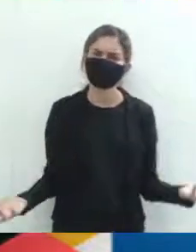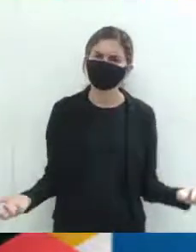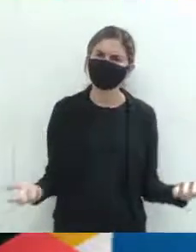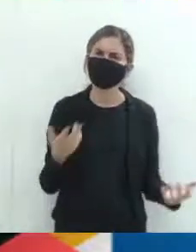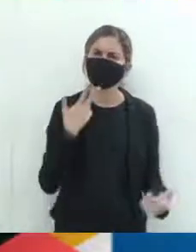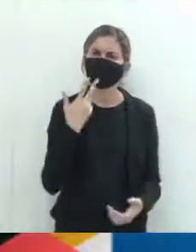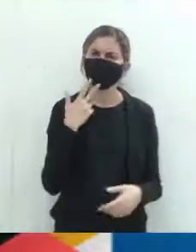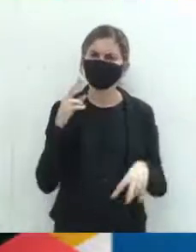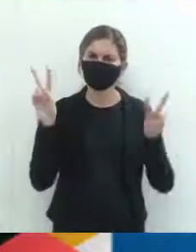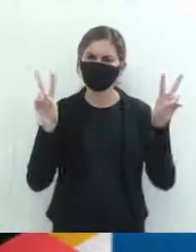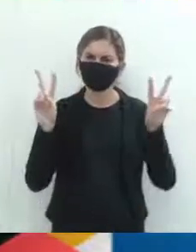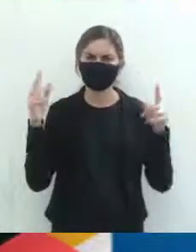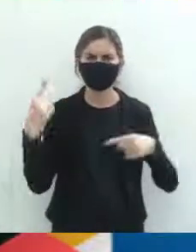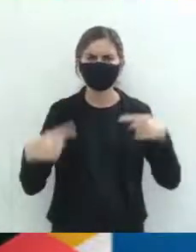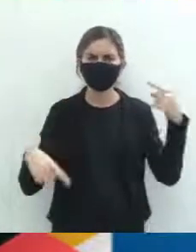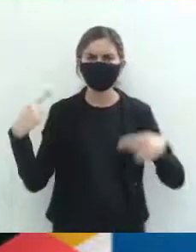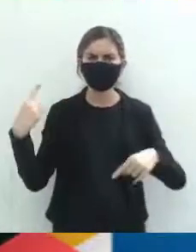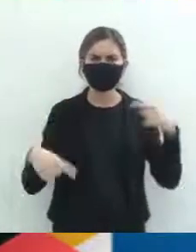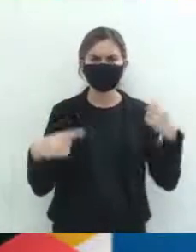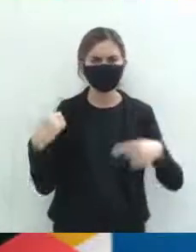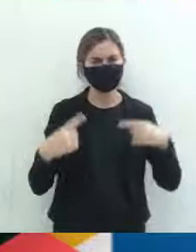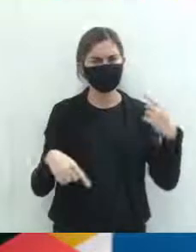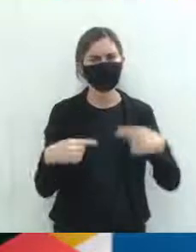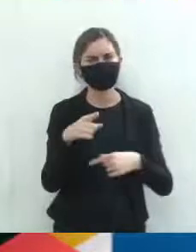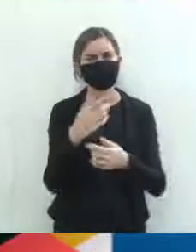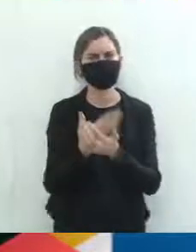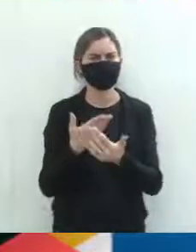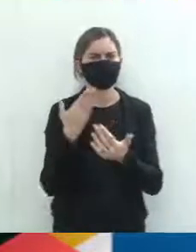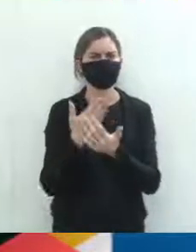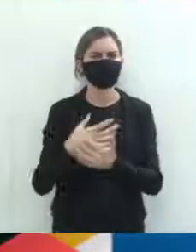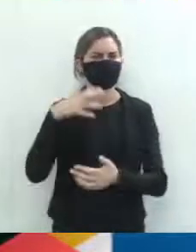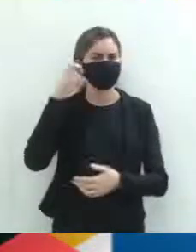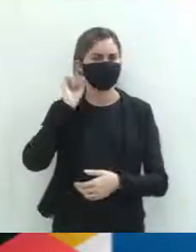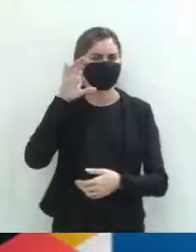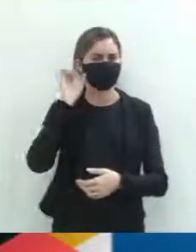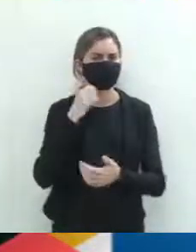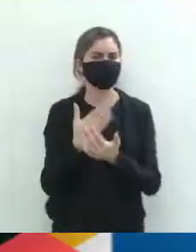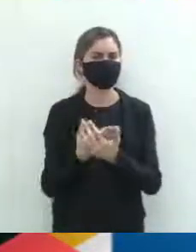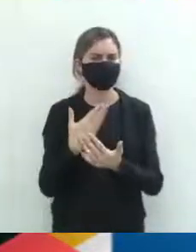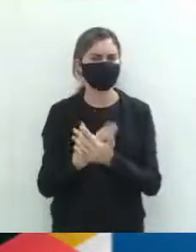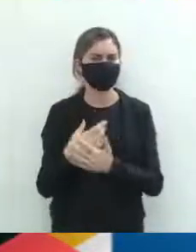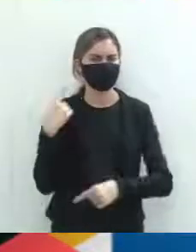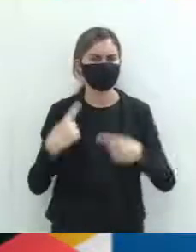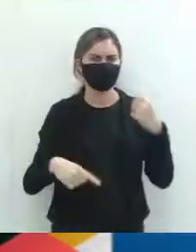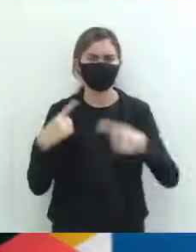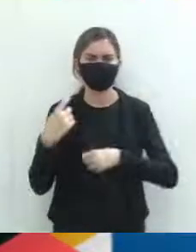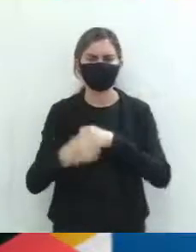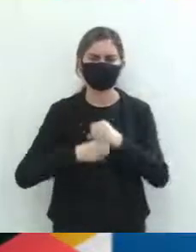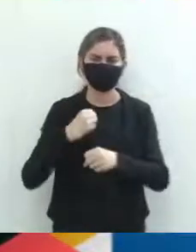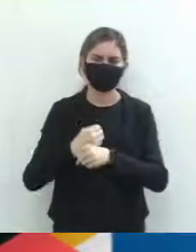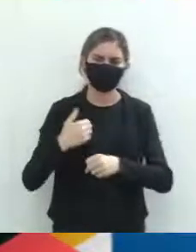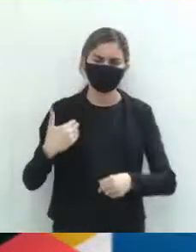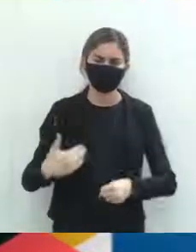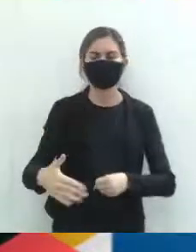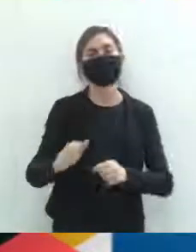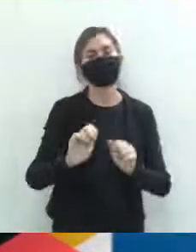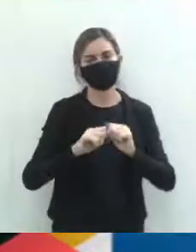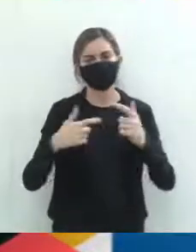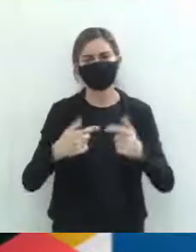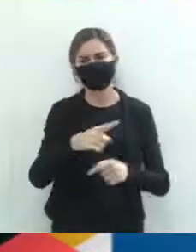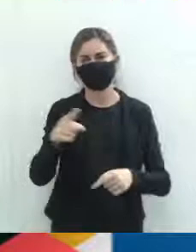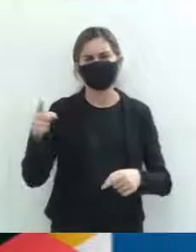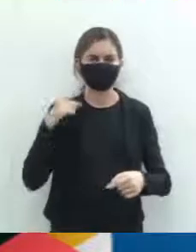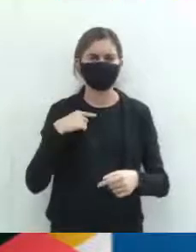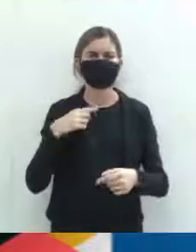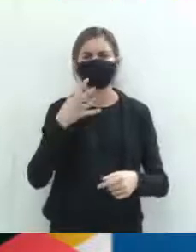em política, isso aqui você vai estudar muito sobre essa questão política no ano que vem. Inclusive, se você quiser,